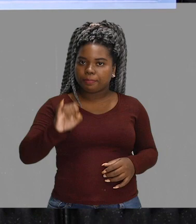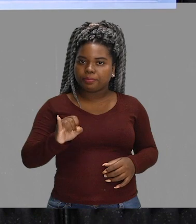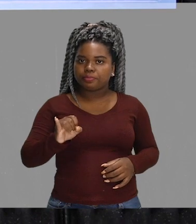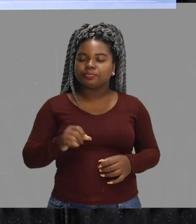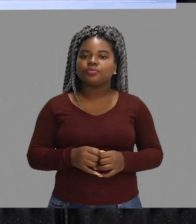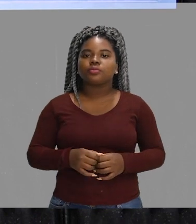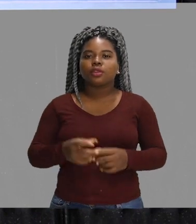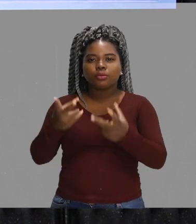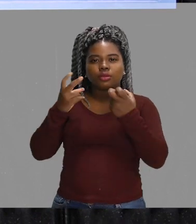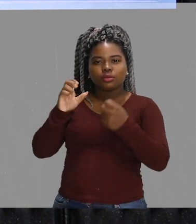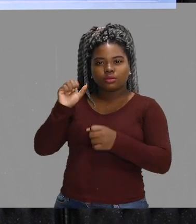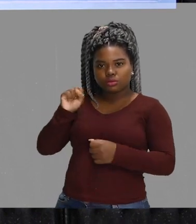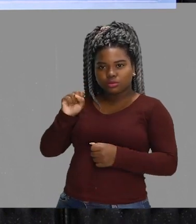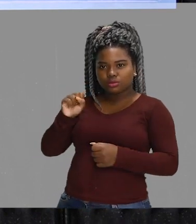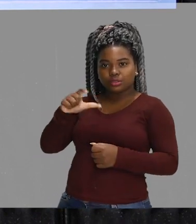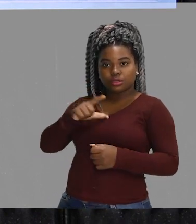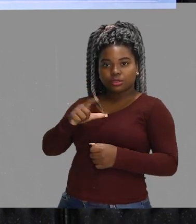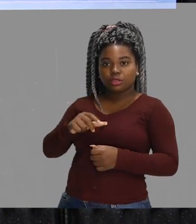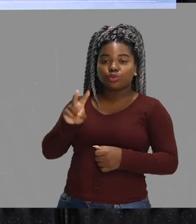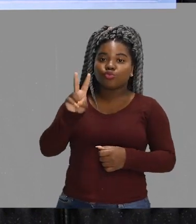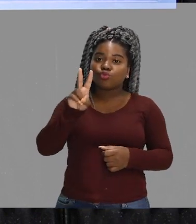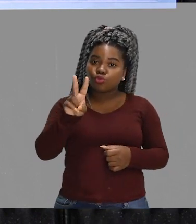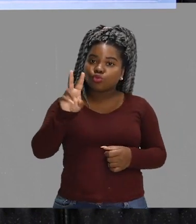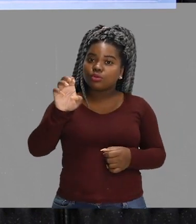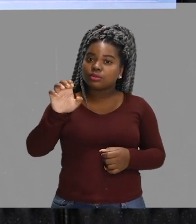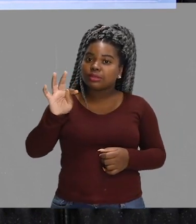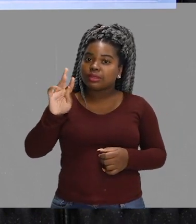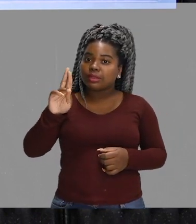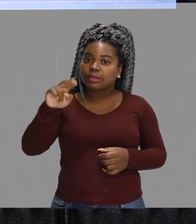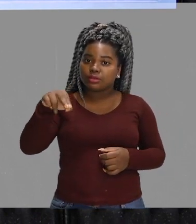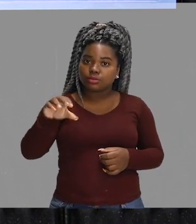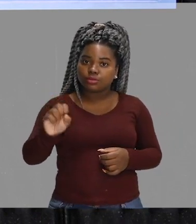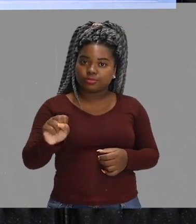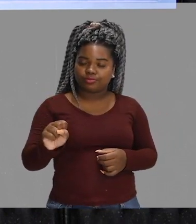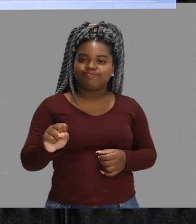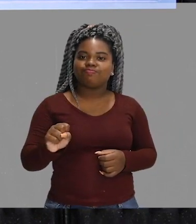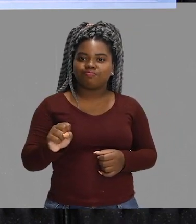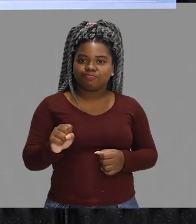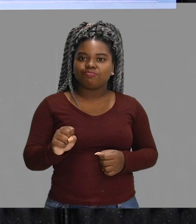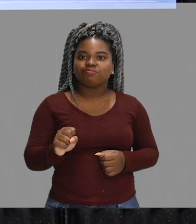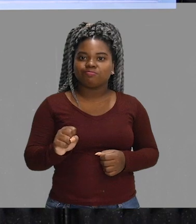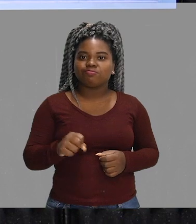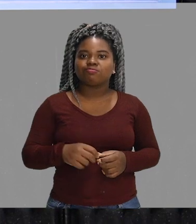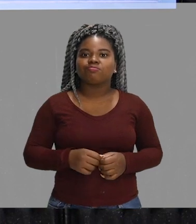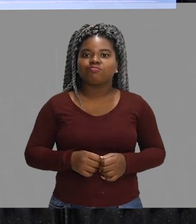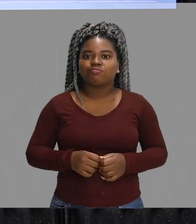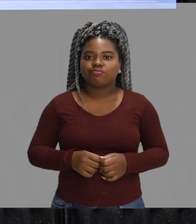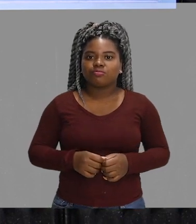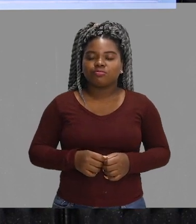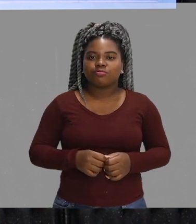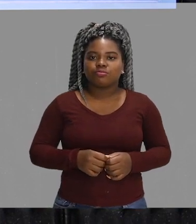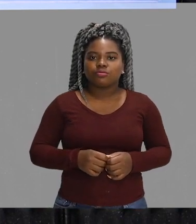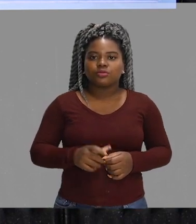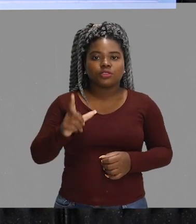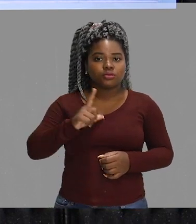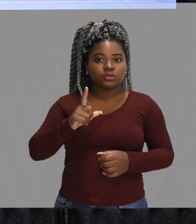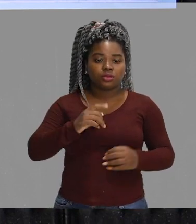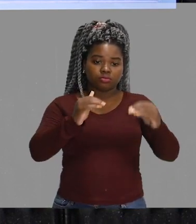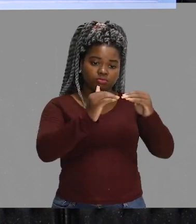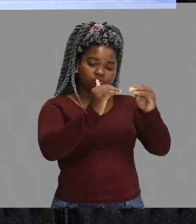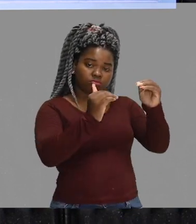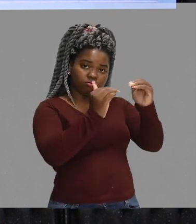Ao passarmos de uma casa, ou seja, de um quadrinho para o outro, nós temos o aumento do número